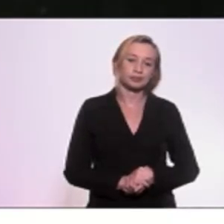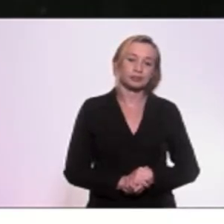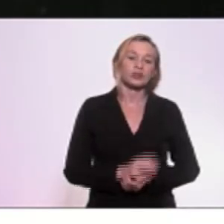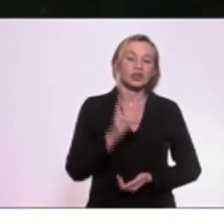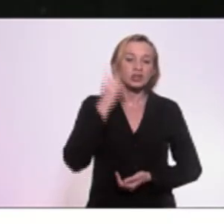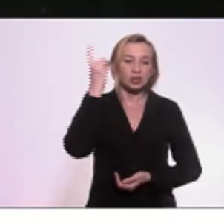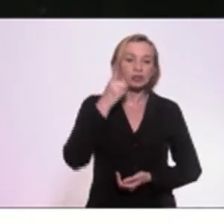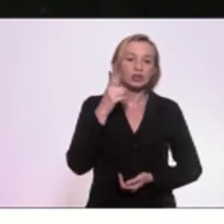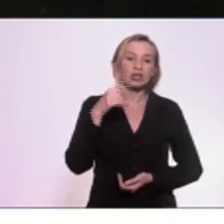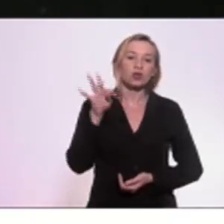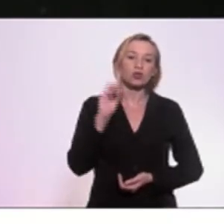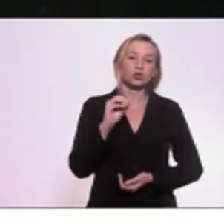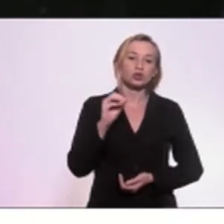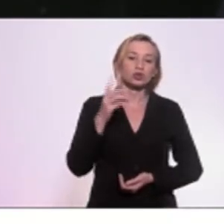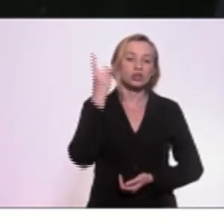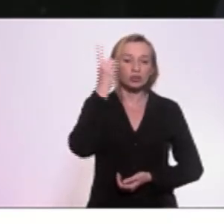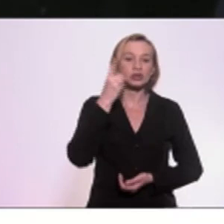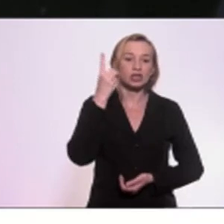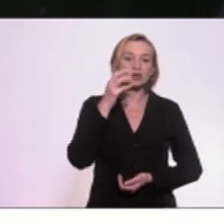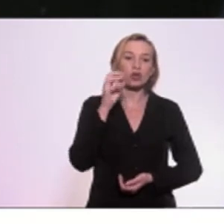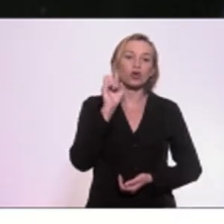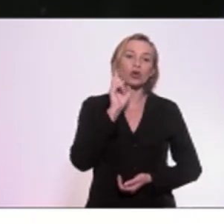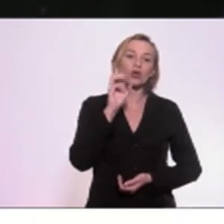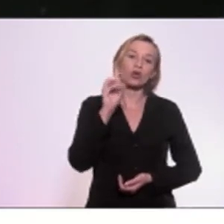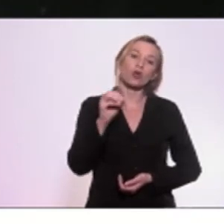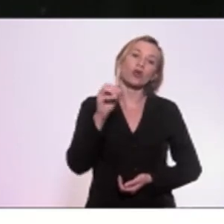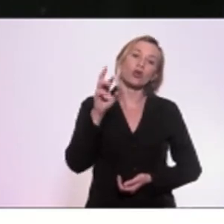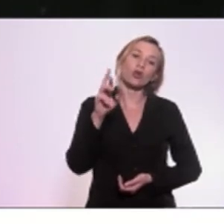Deputado Carlos Augusto. Deputado Coronel Salema.